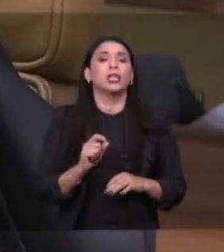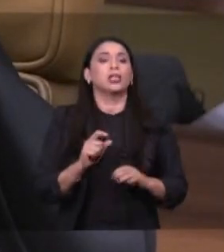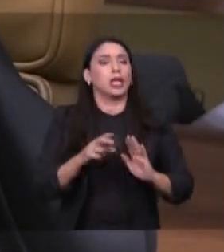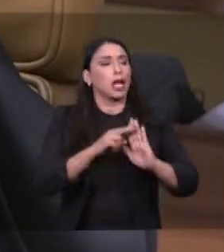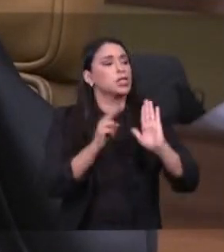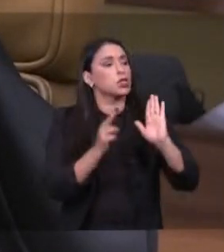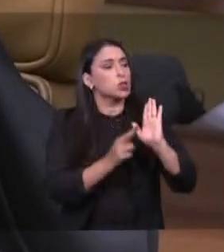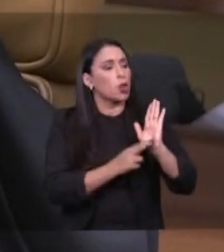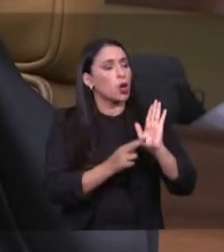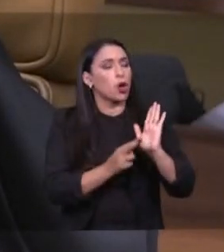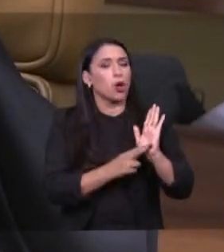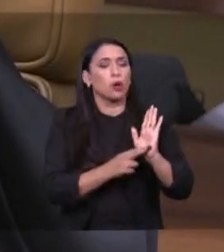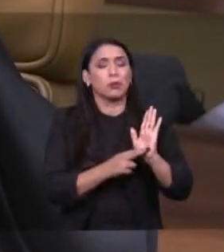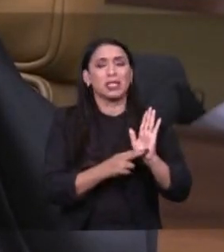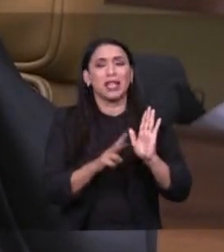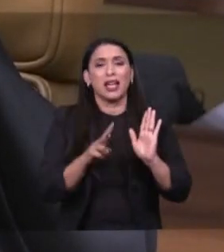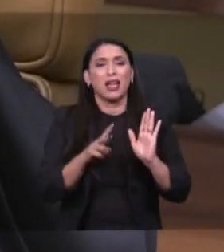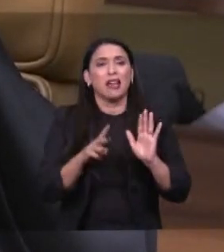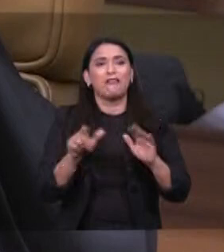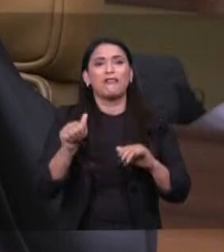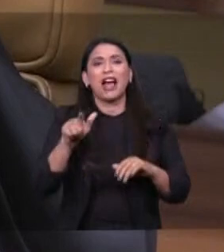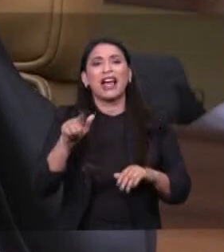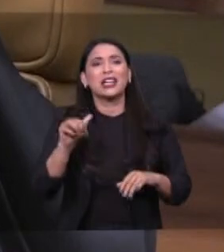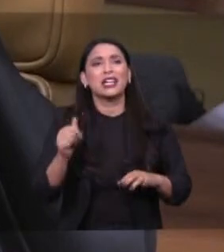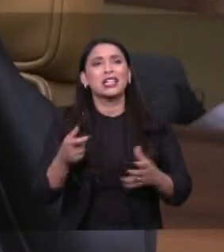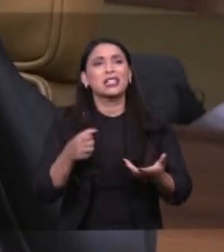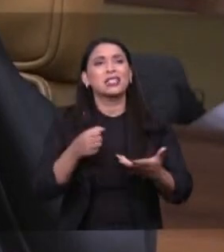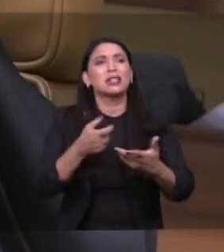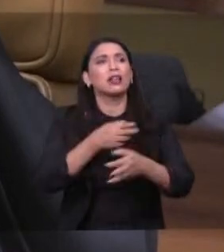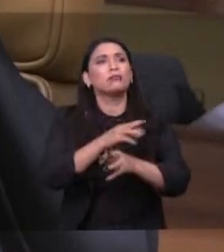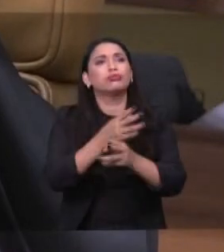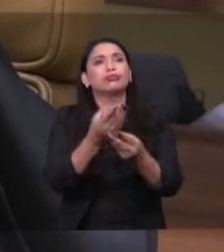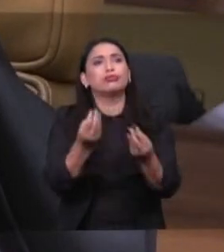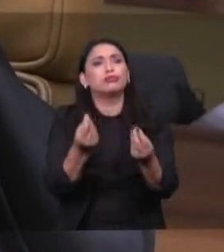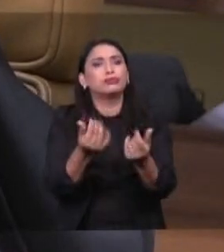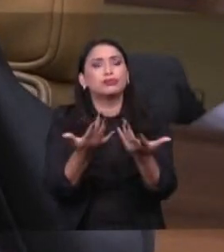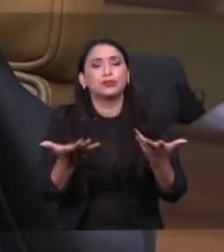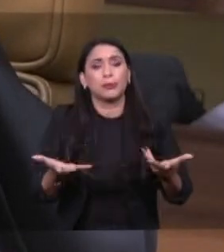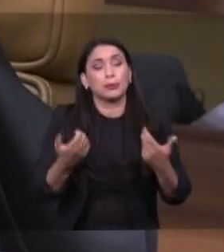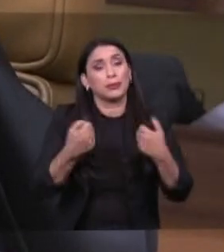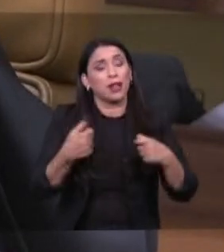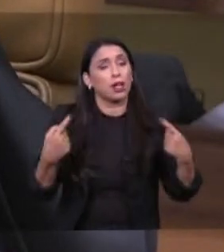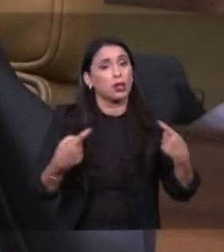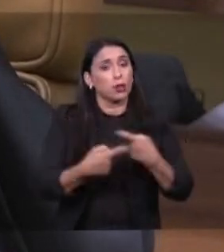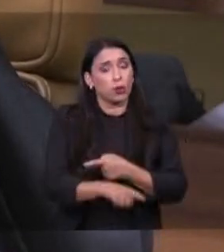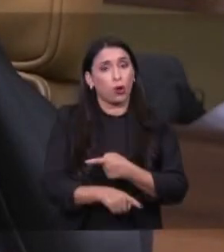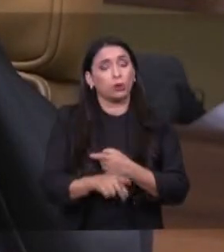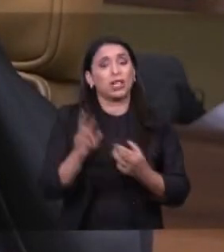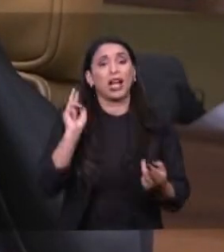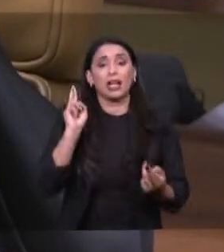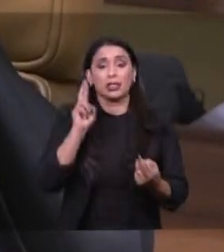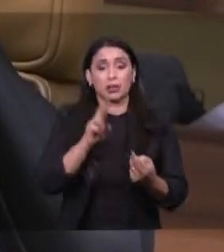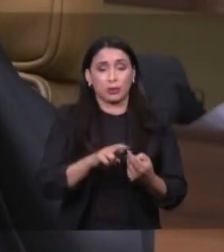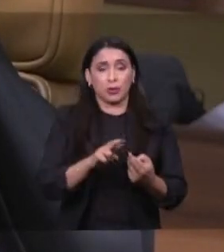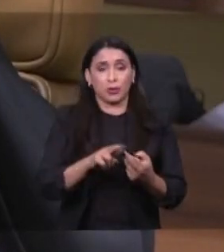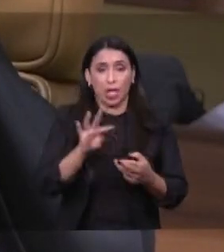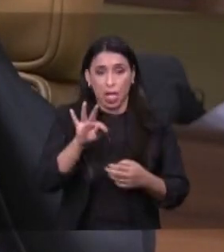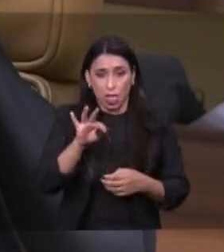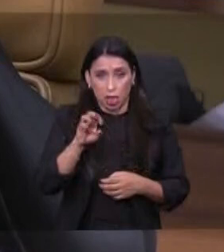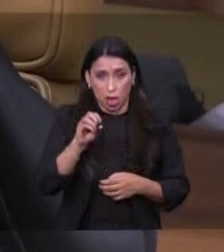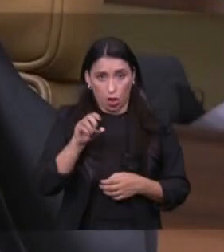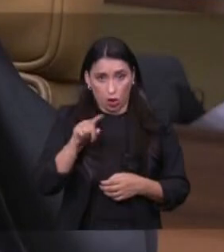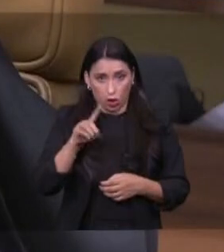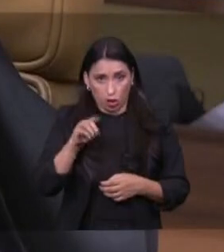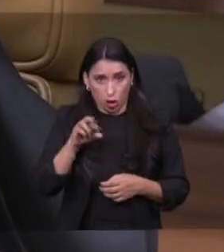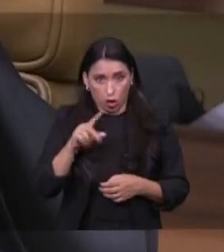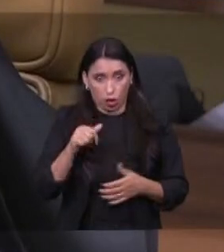normativas excessivamente vagas viola a segurança jurídica e o princípio da legalidade. É o que anota Humberto Teodoro Júnior ao formular